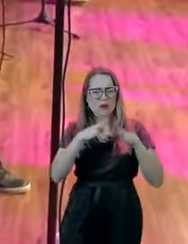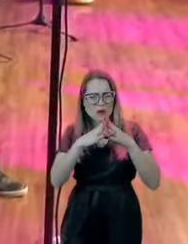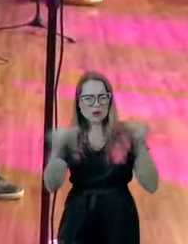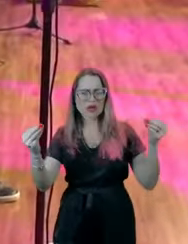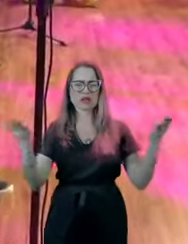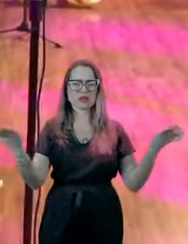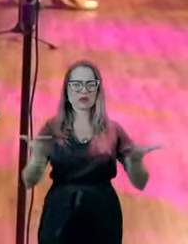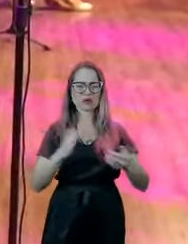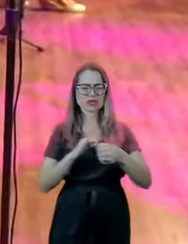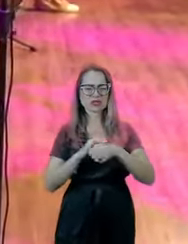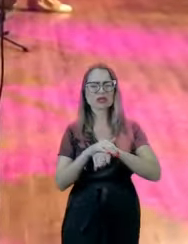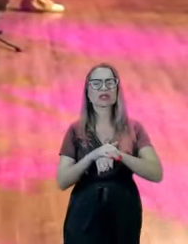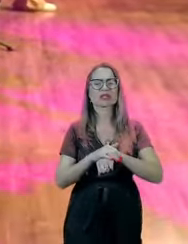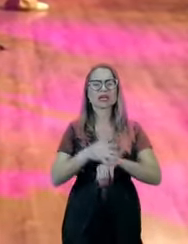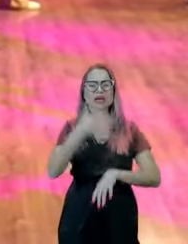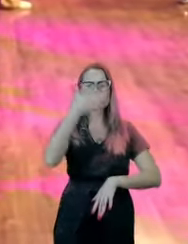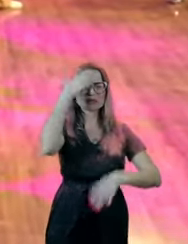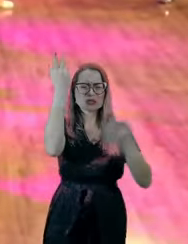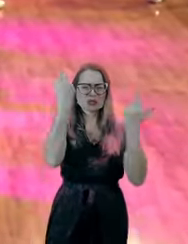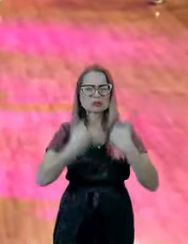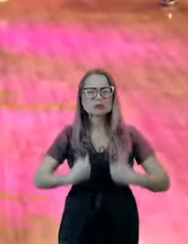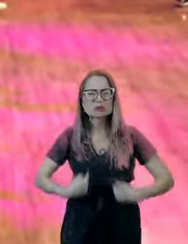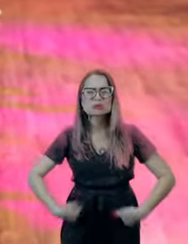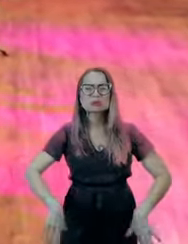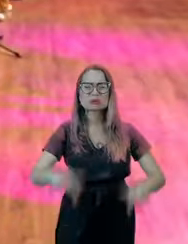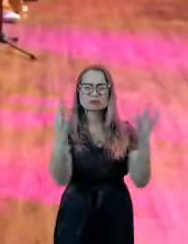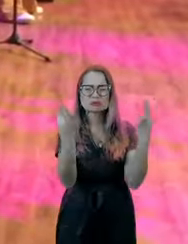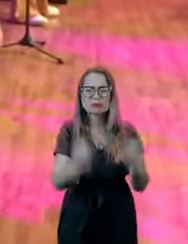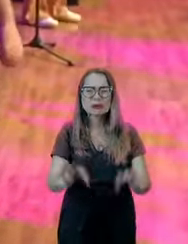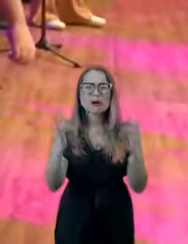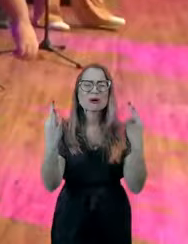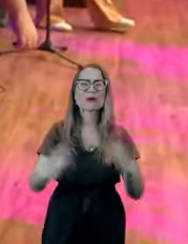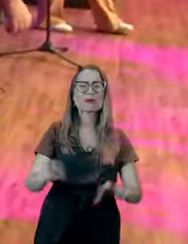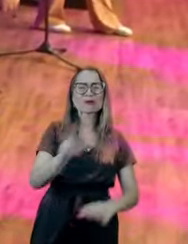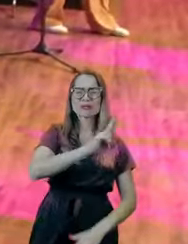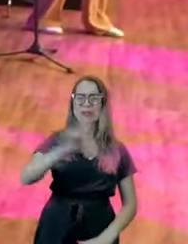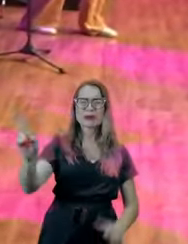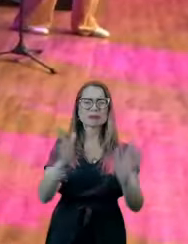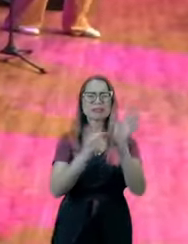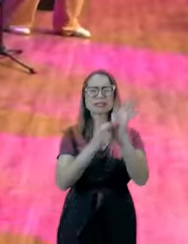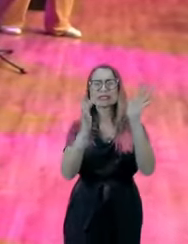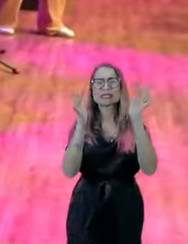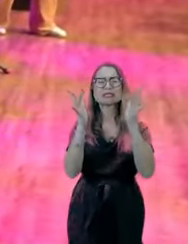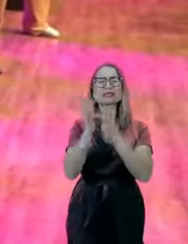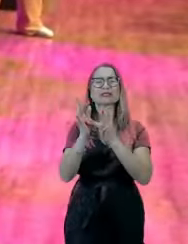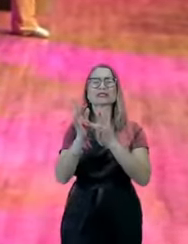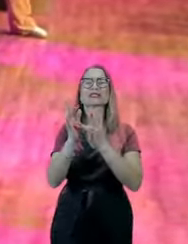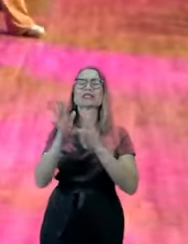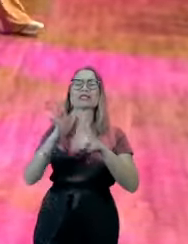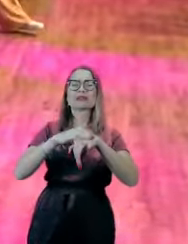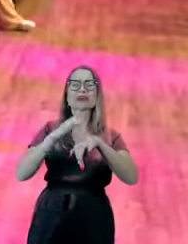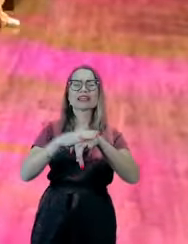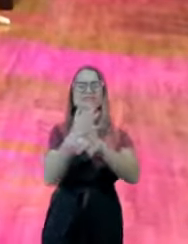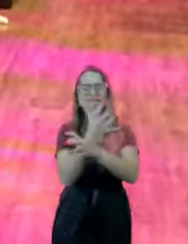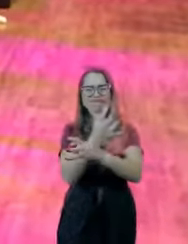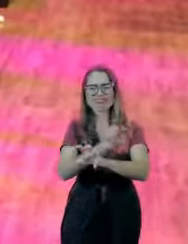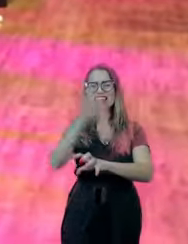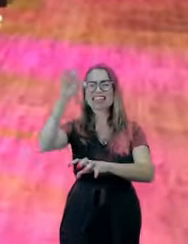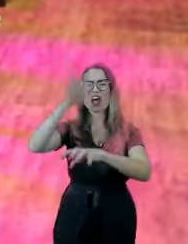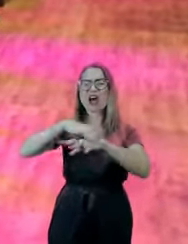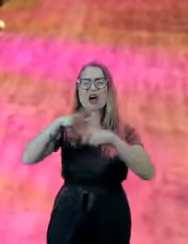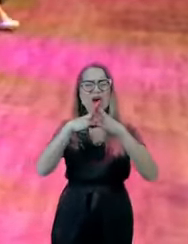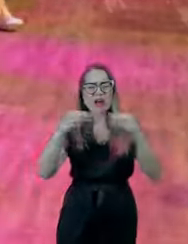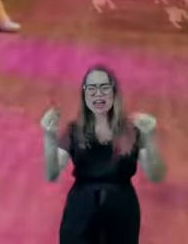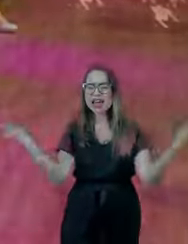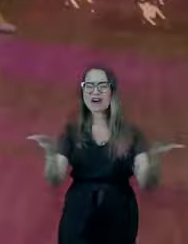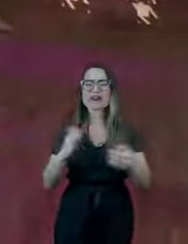Pessoas que tinham todo o corpo inflamado, com fibromialgia, doenças nos ossos, Deus está te curando nessa